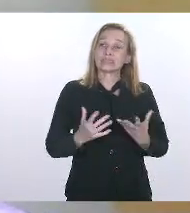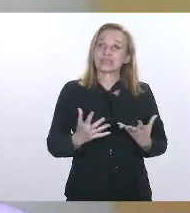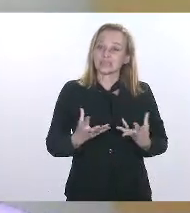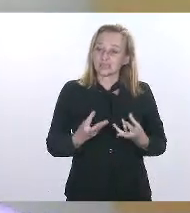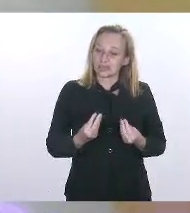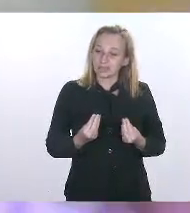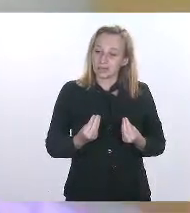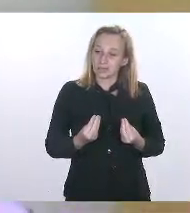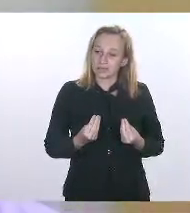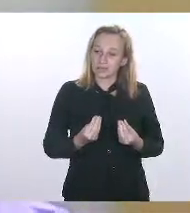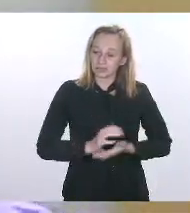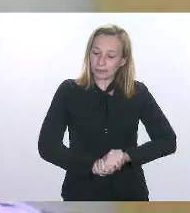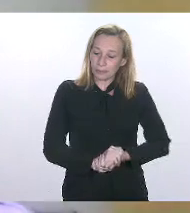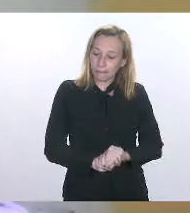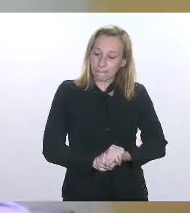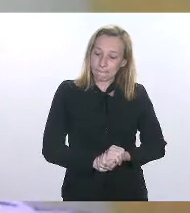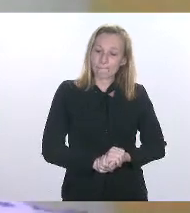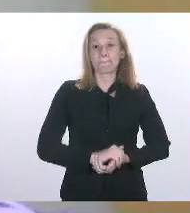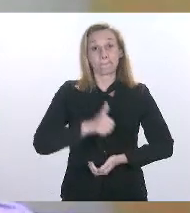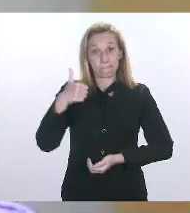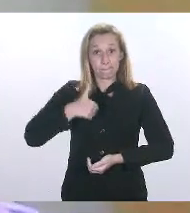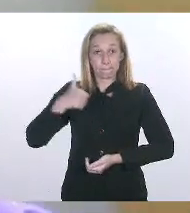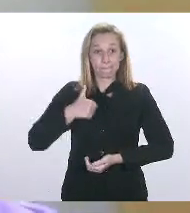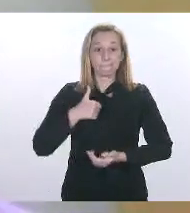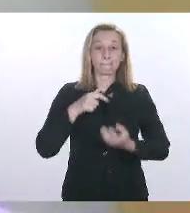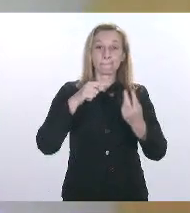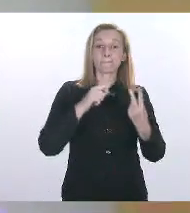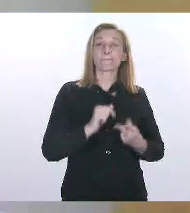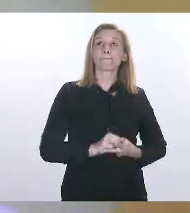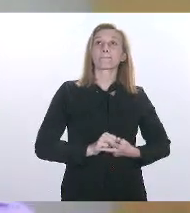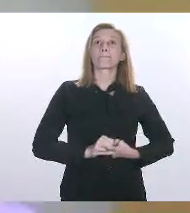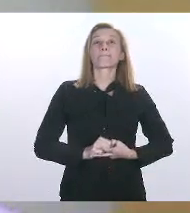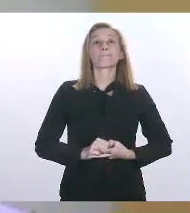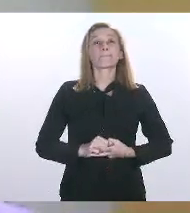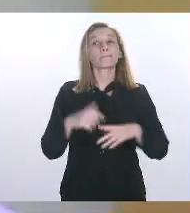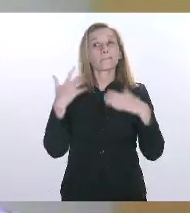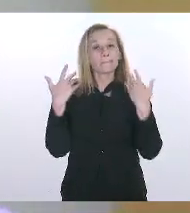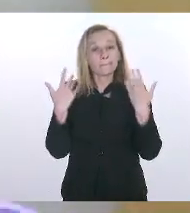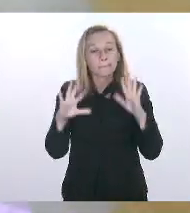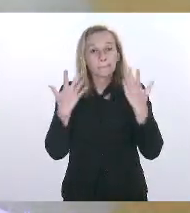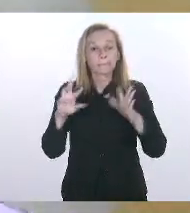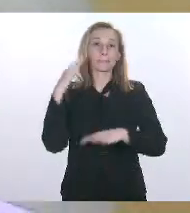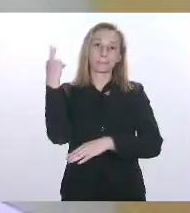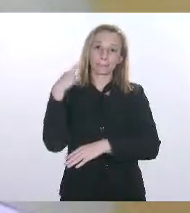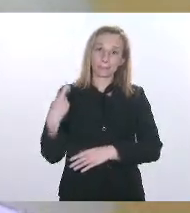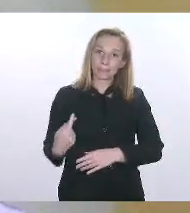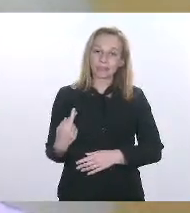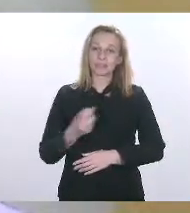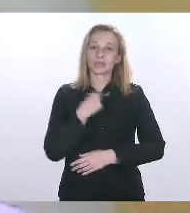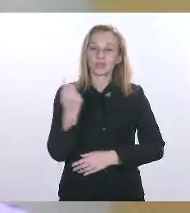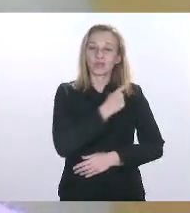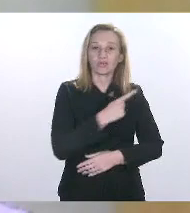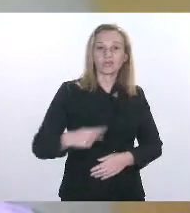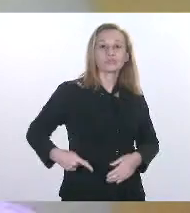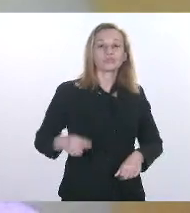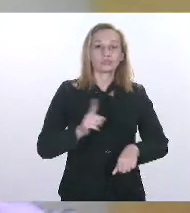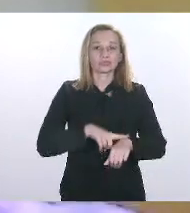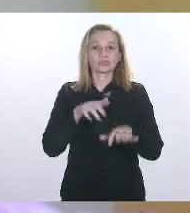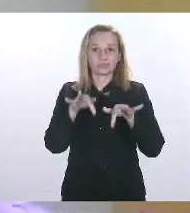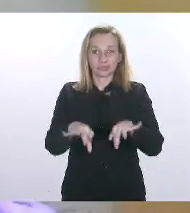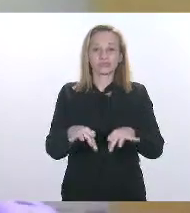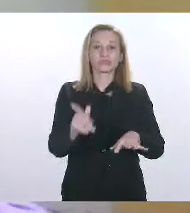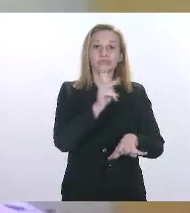tom diferente. Em primeiro lugar, quero saudar a deputada Renata Souza, nossa presidenta aqui no expediente final,